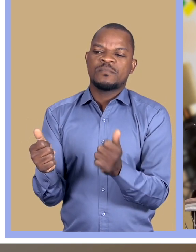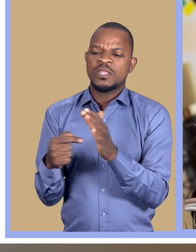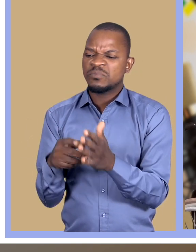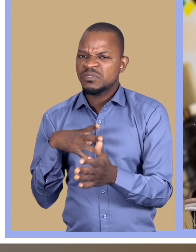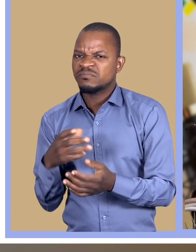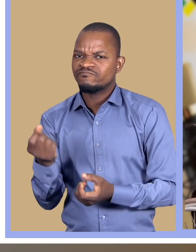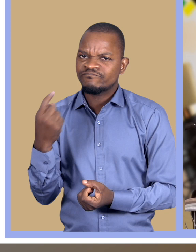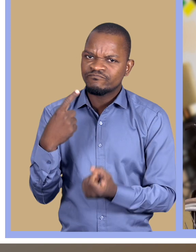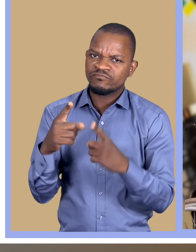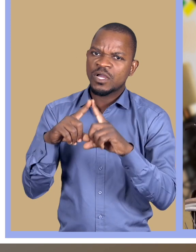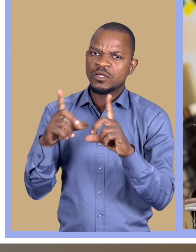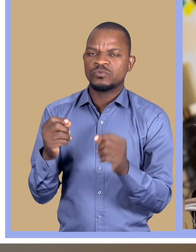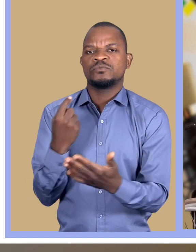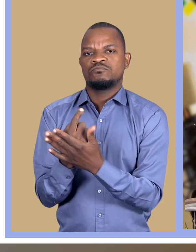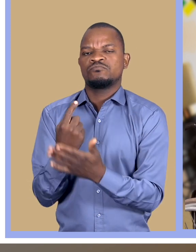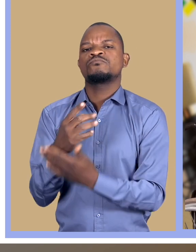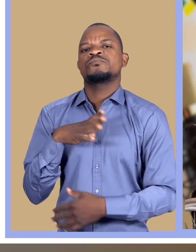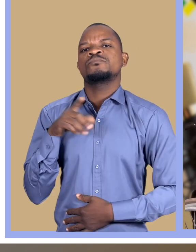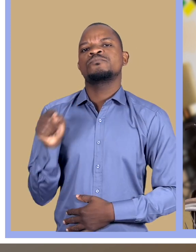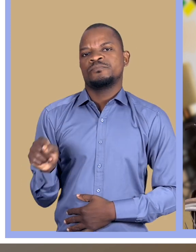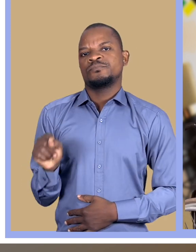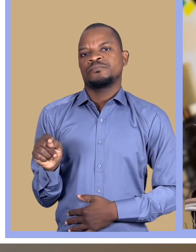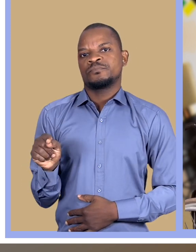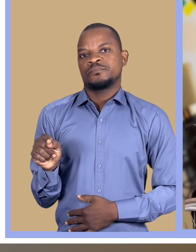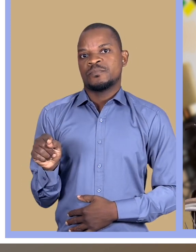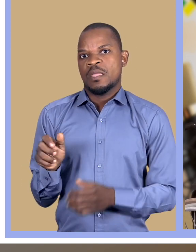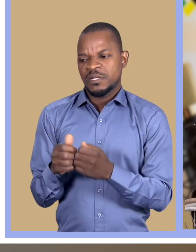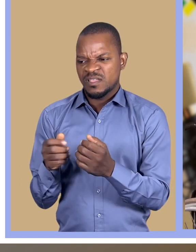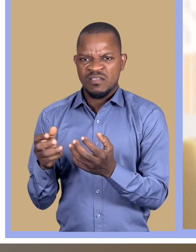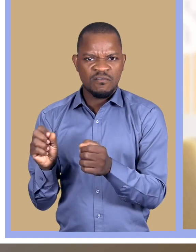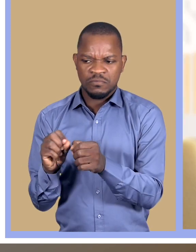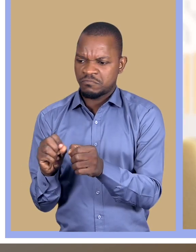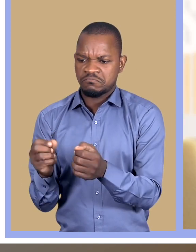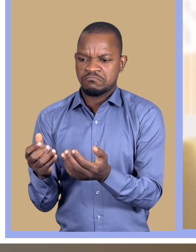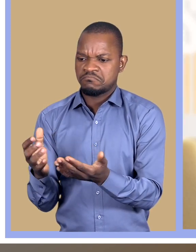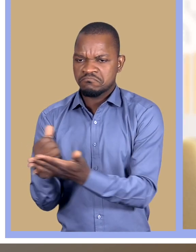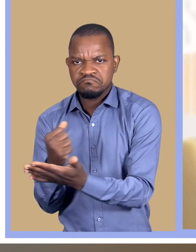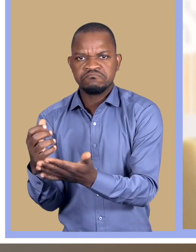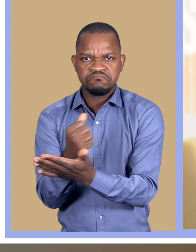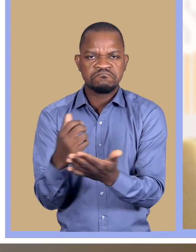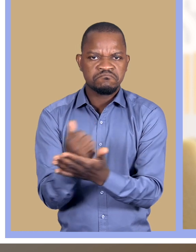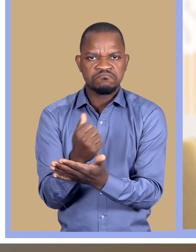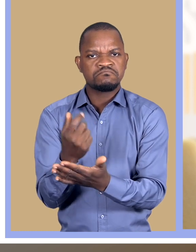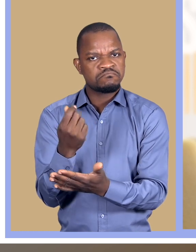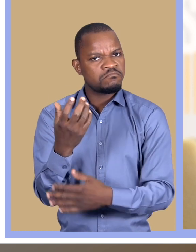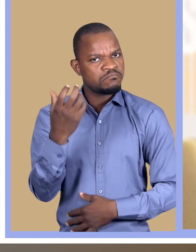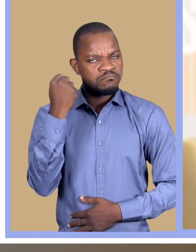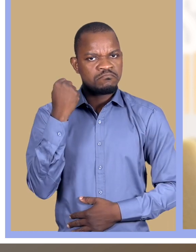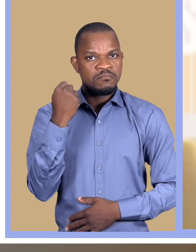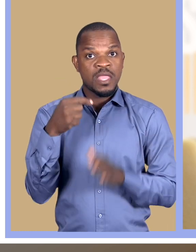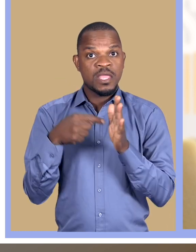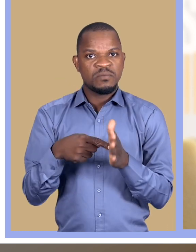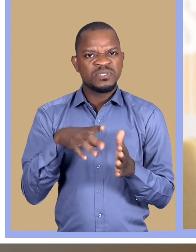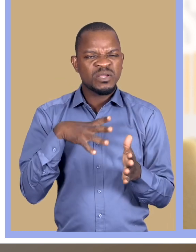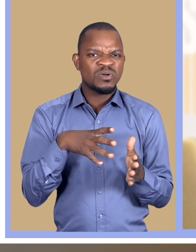lixo. Quando olhamos para o potencial, nós podemos gerar renda com este potencial. Separar